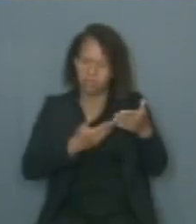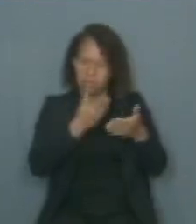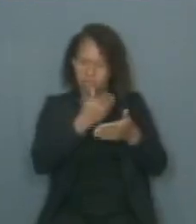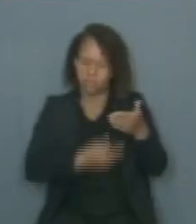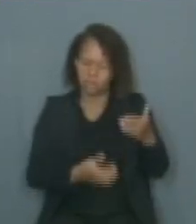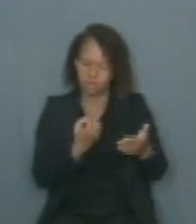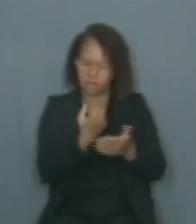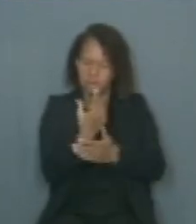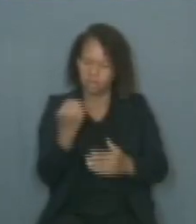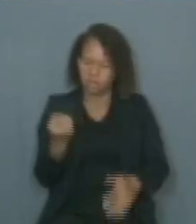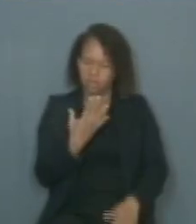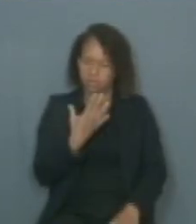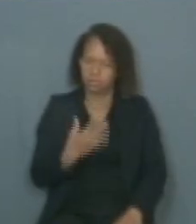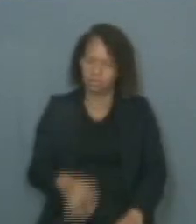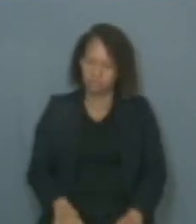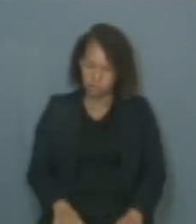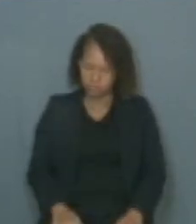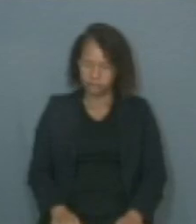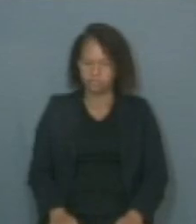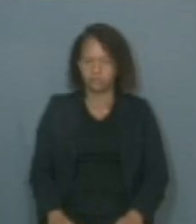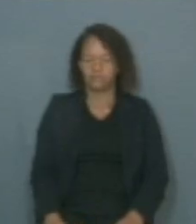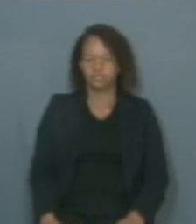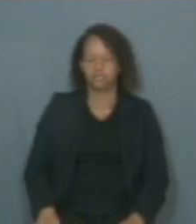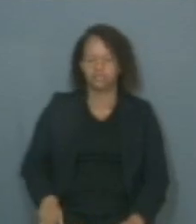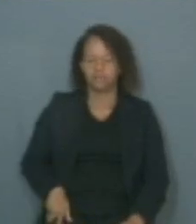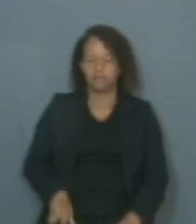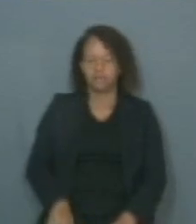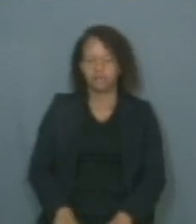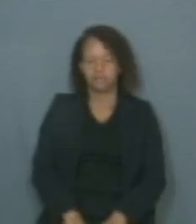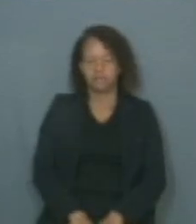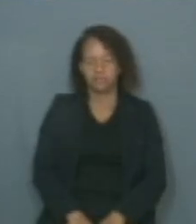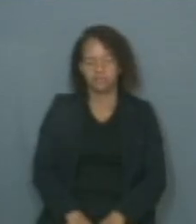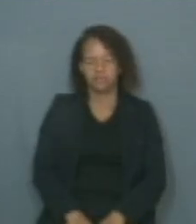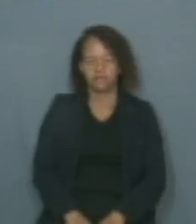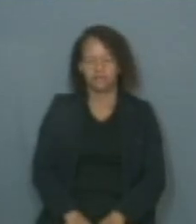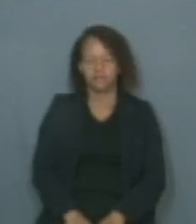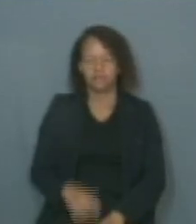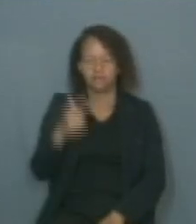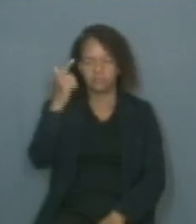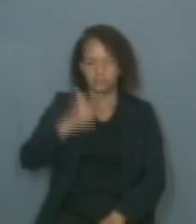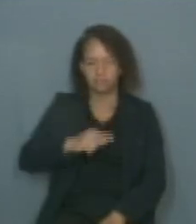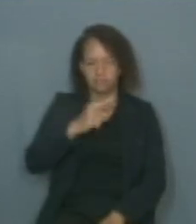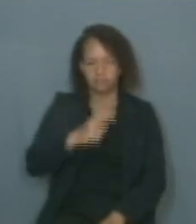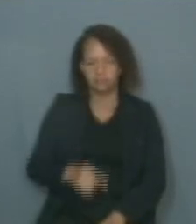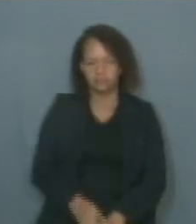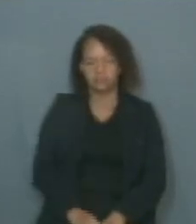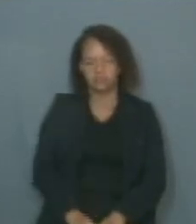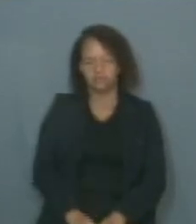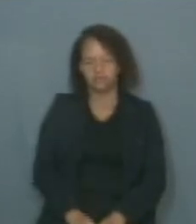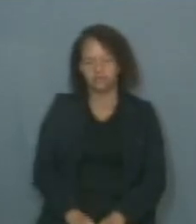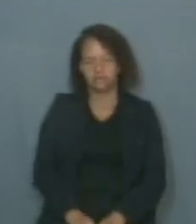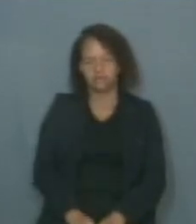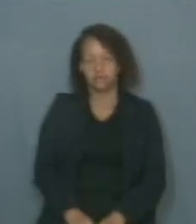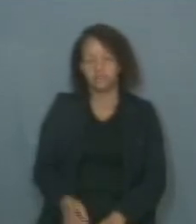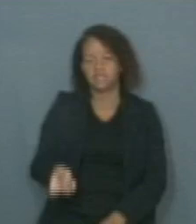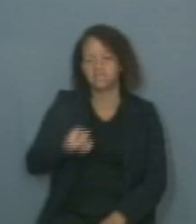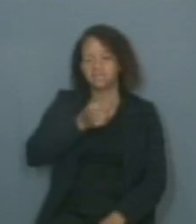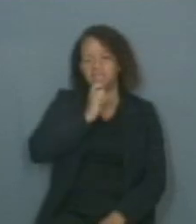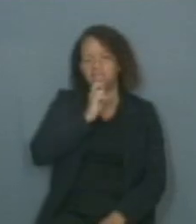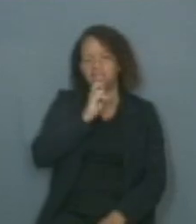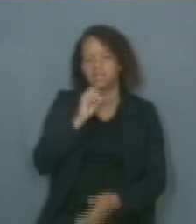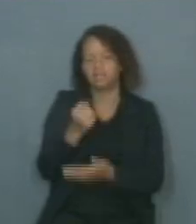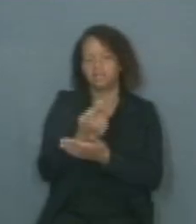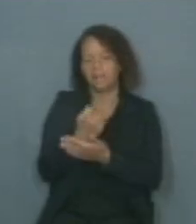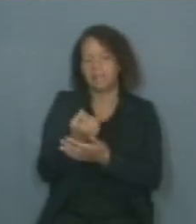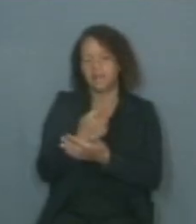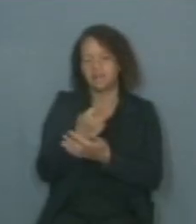né? Vamos lá. Mais coisa aqui, ó. Isso daqui são geladeiras